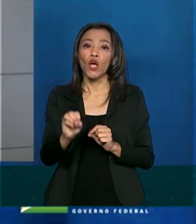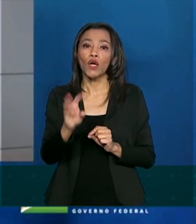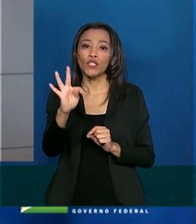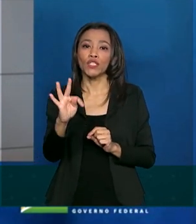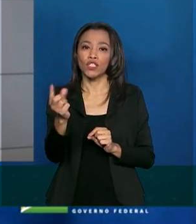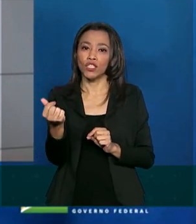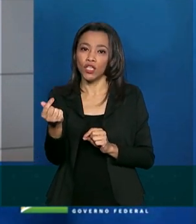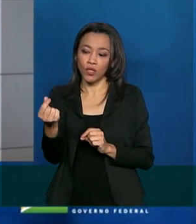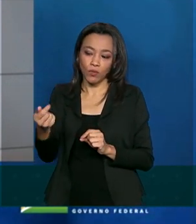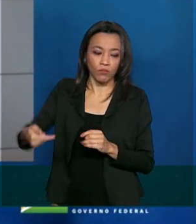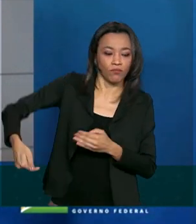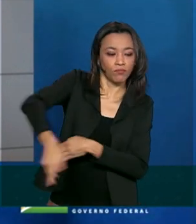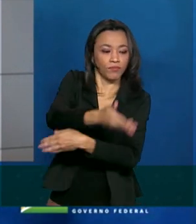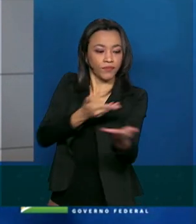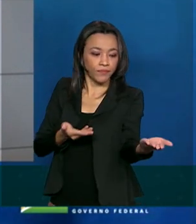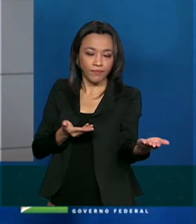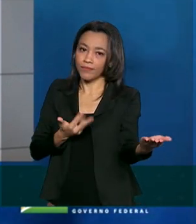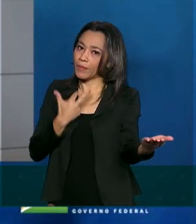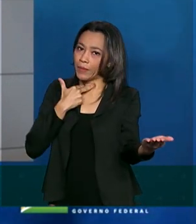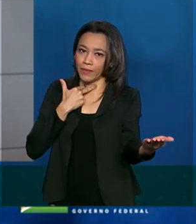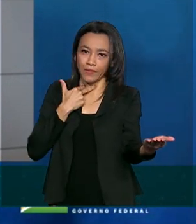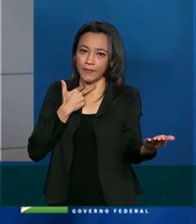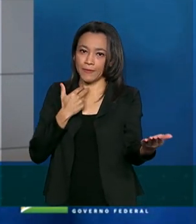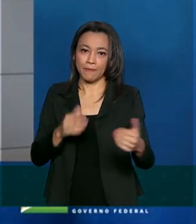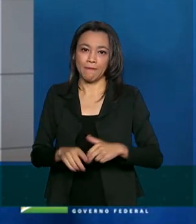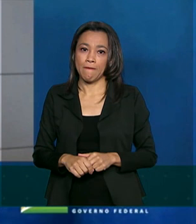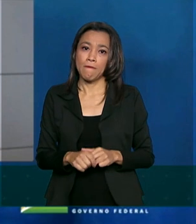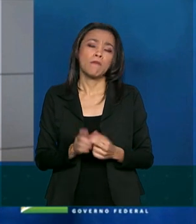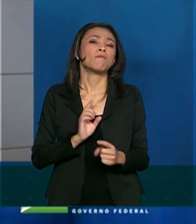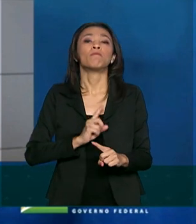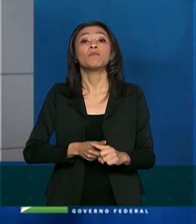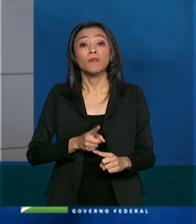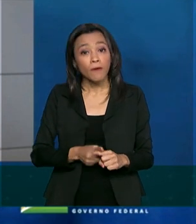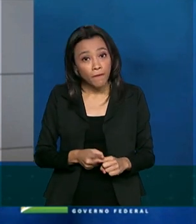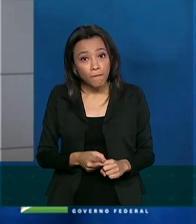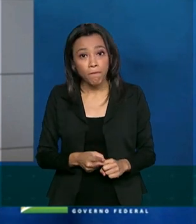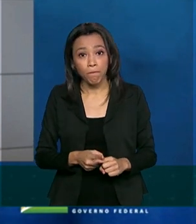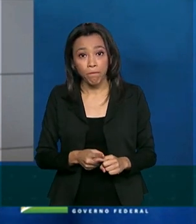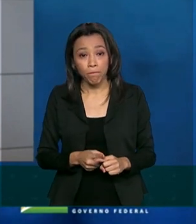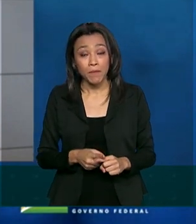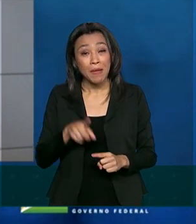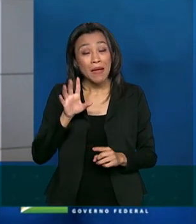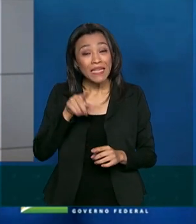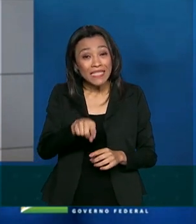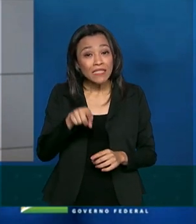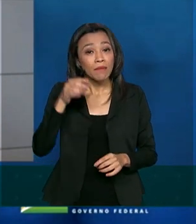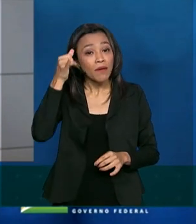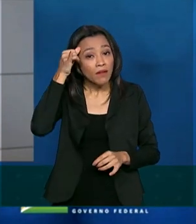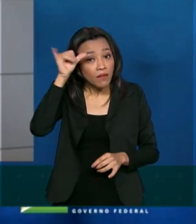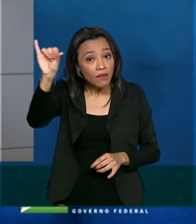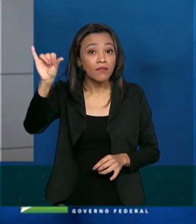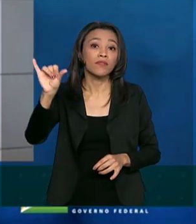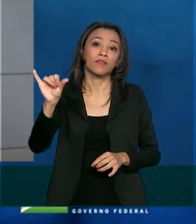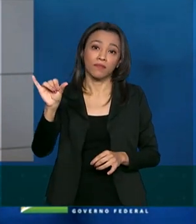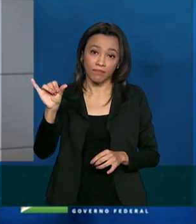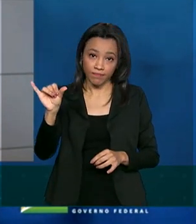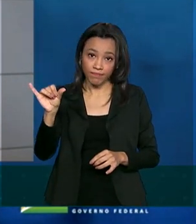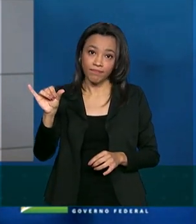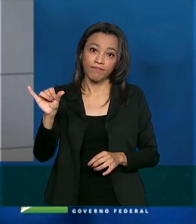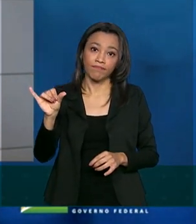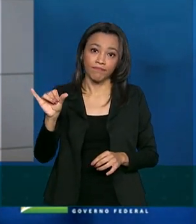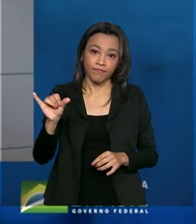ou seja, transferências entre contas. E por que? Para evitar que